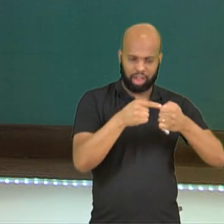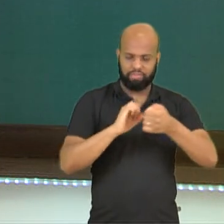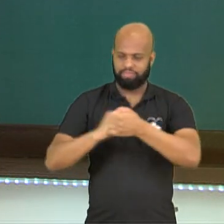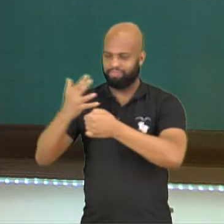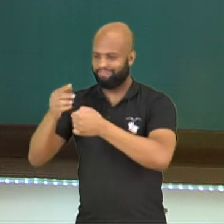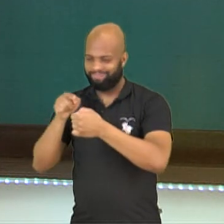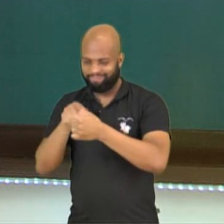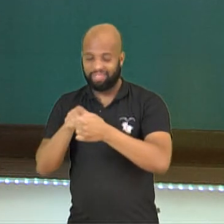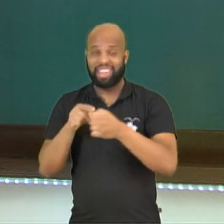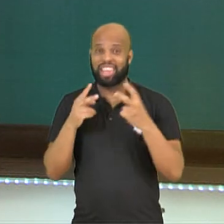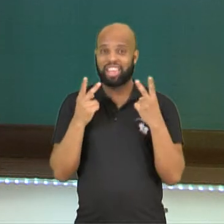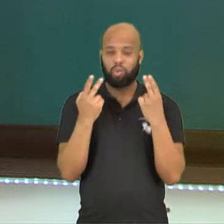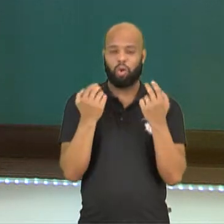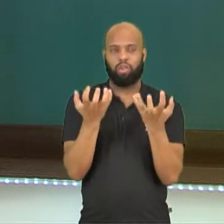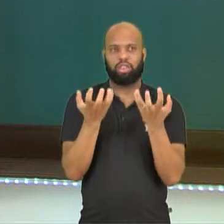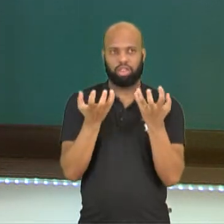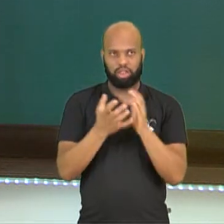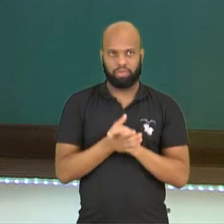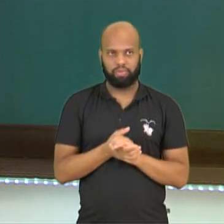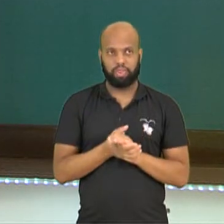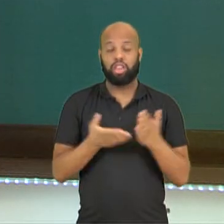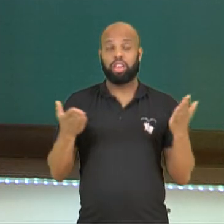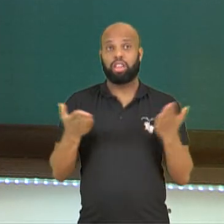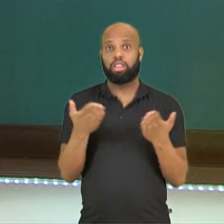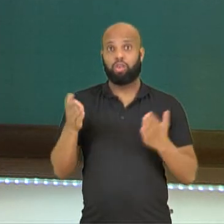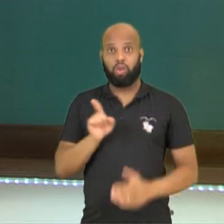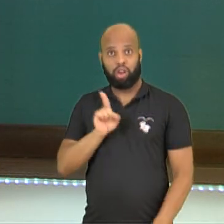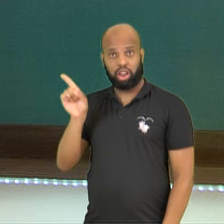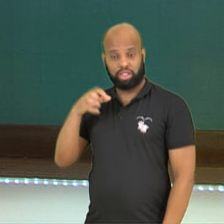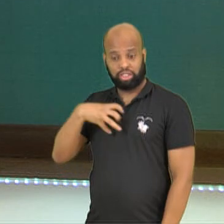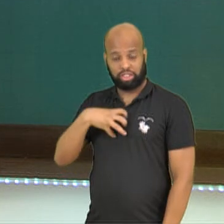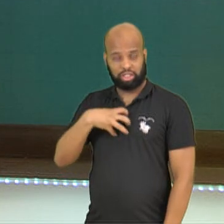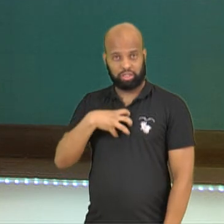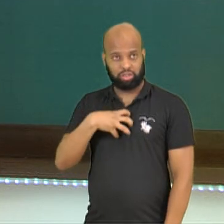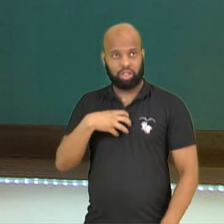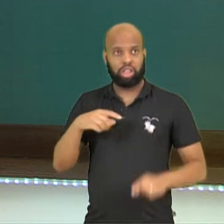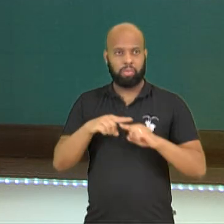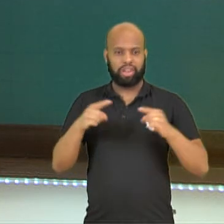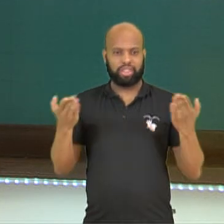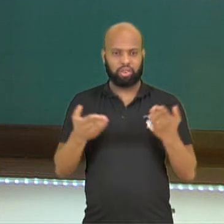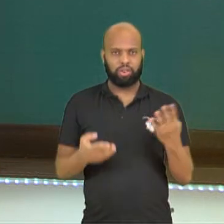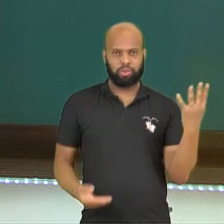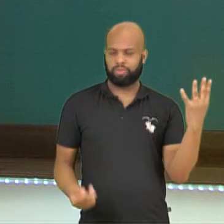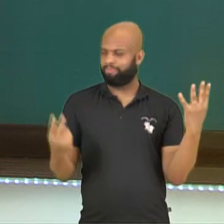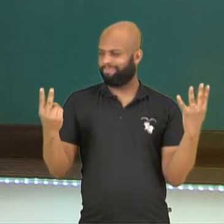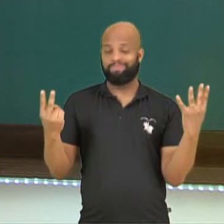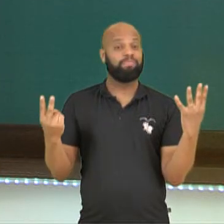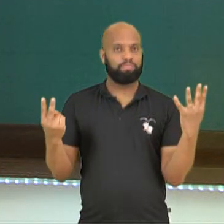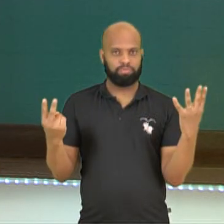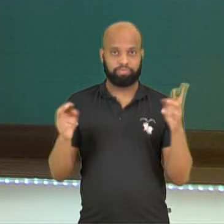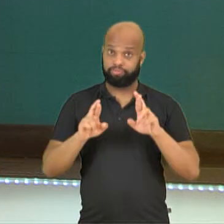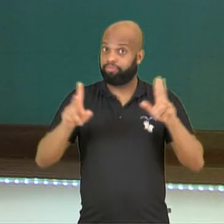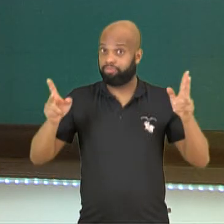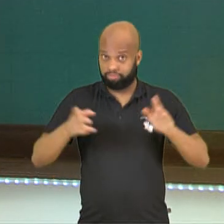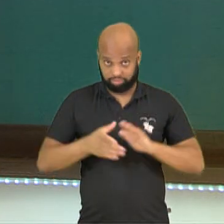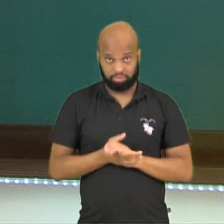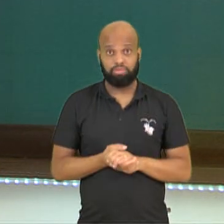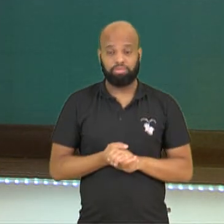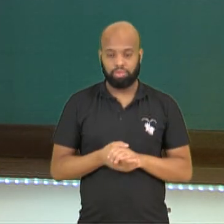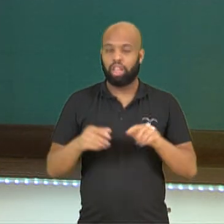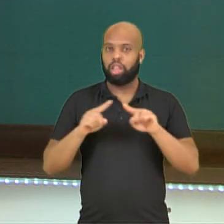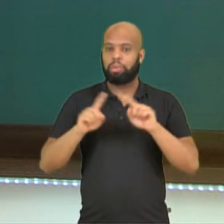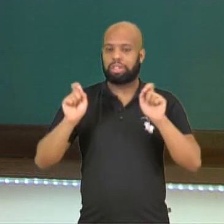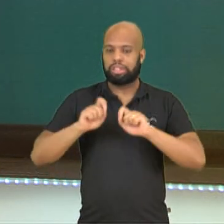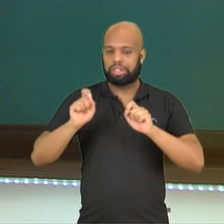na raiz, eu tenho isso aqui. E agora eu tenho um problema, né? Porque o 4 é diferente do 2. Sim, mas eu